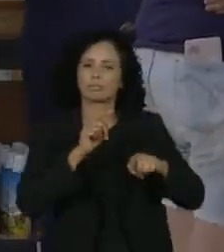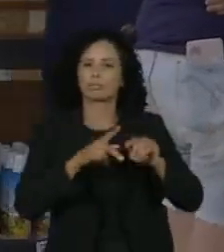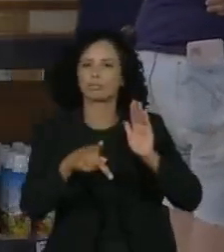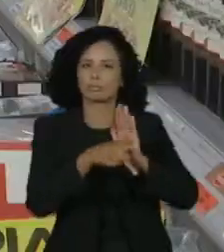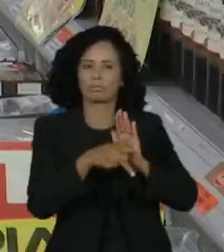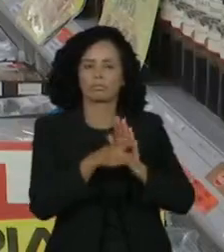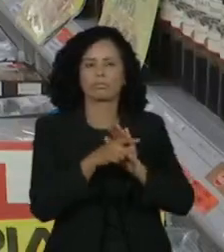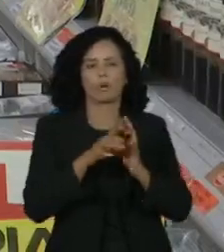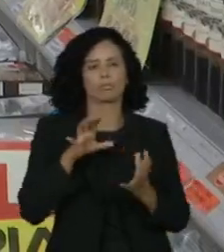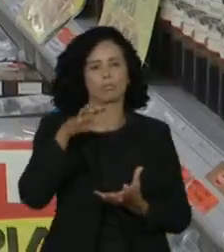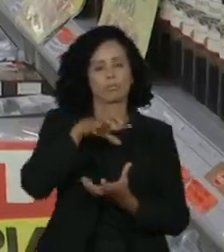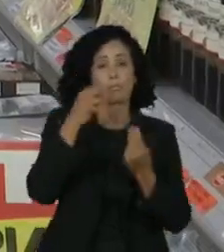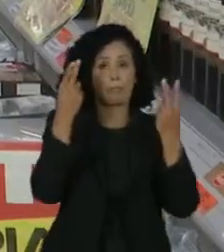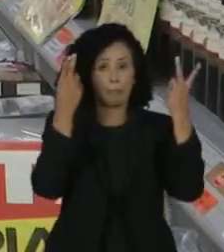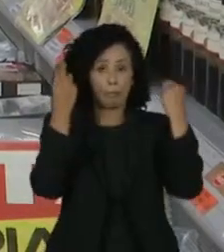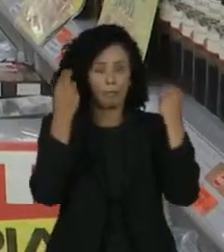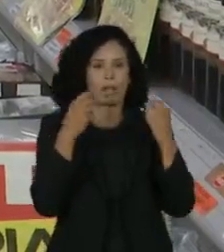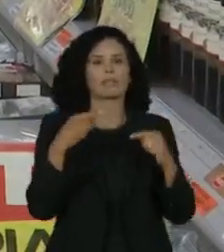Páscoa estão, em média,